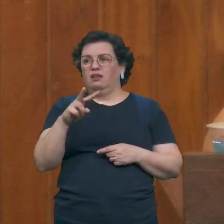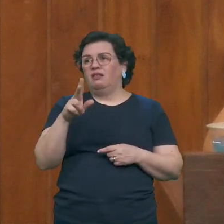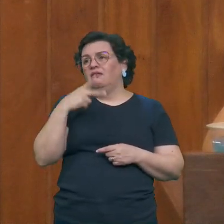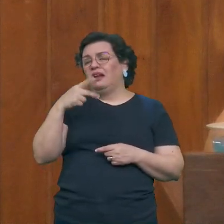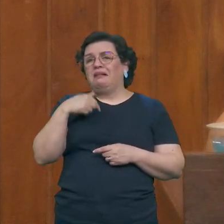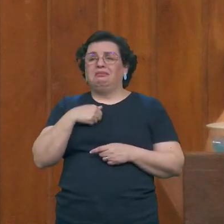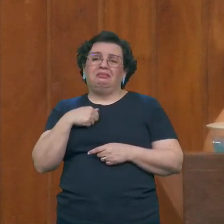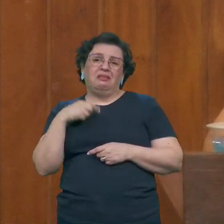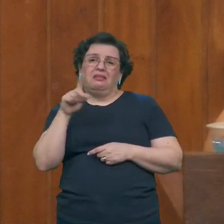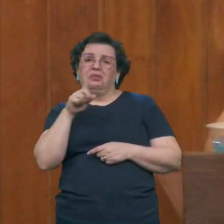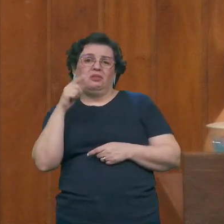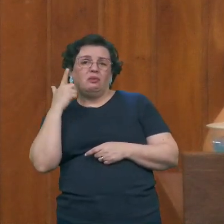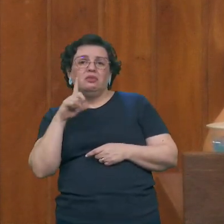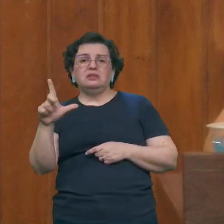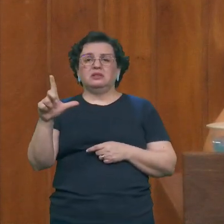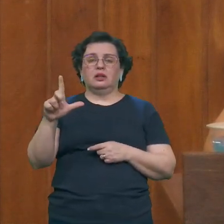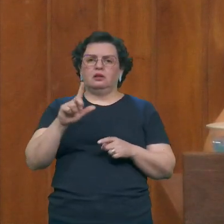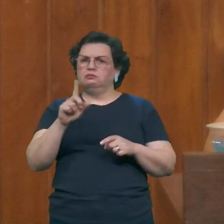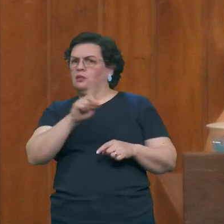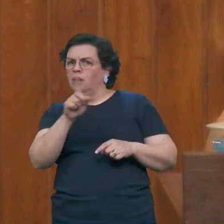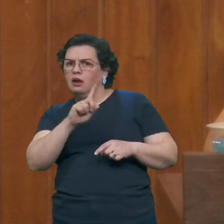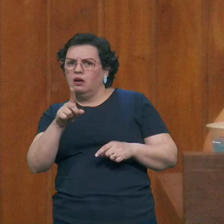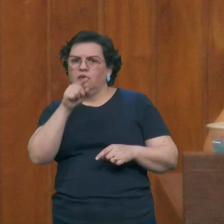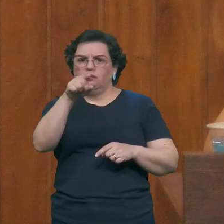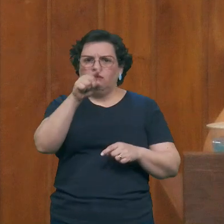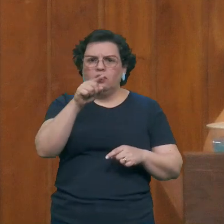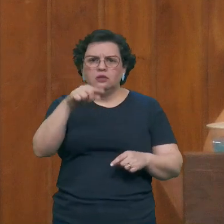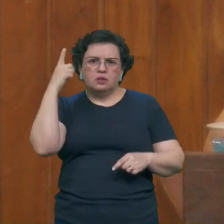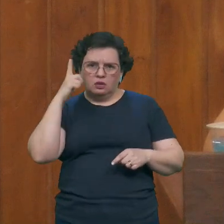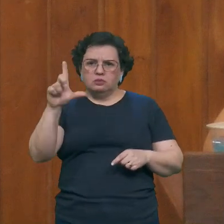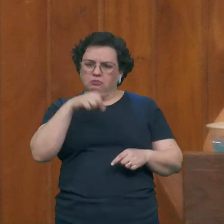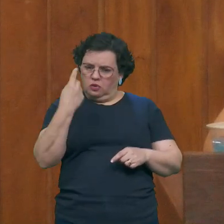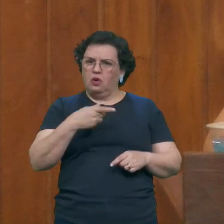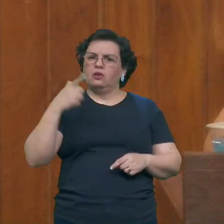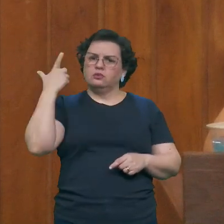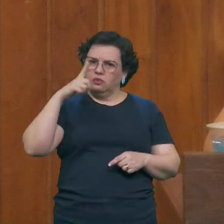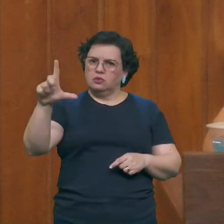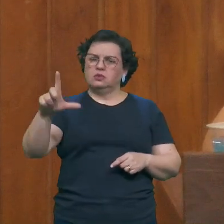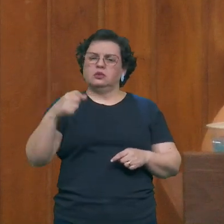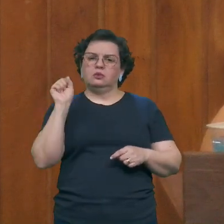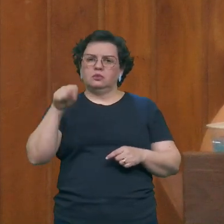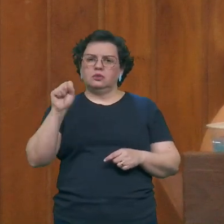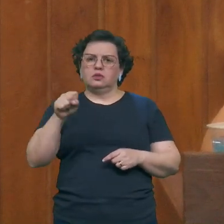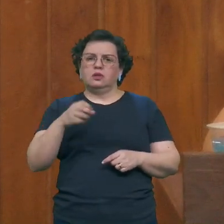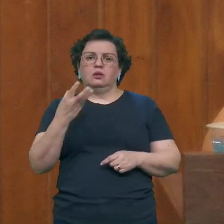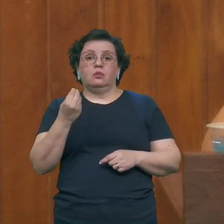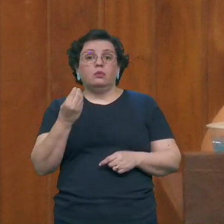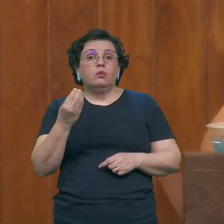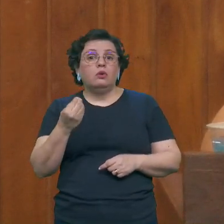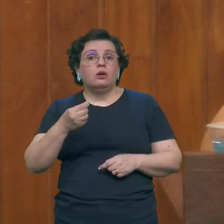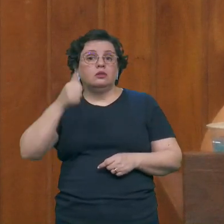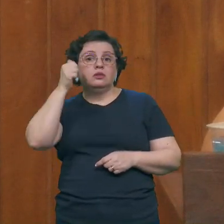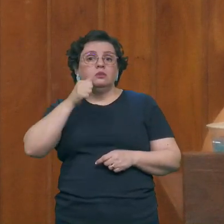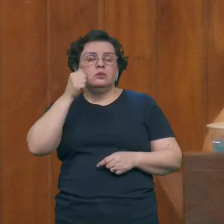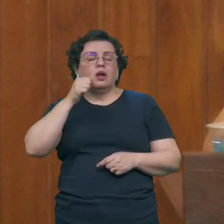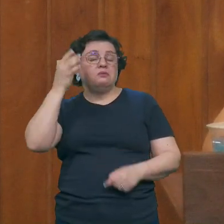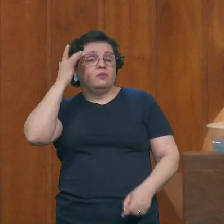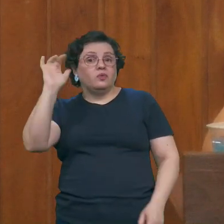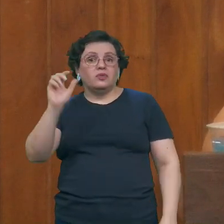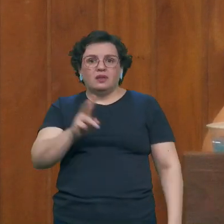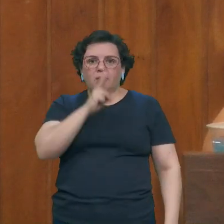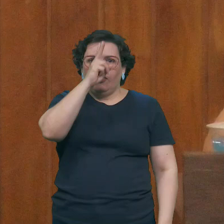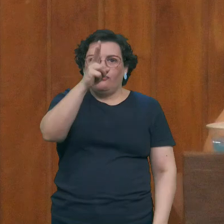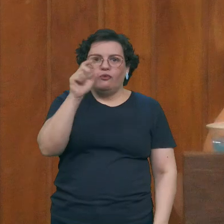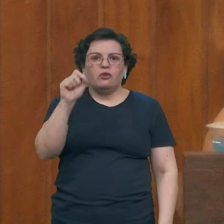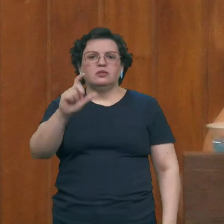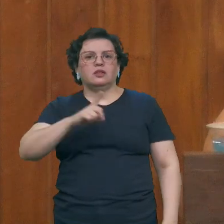não vou conseguir. Você vai conseguir. Nós conseguimos. Muitas mulheres não sabem a força que ela tem,